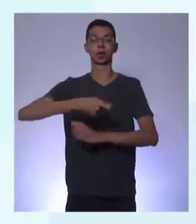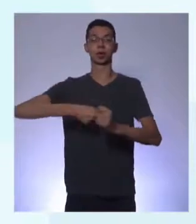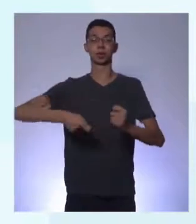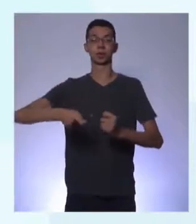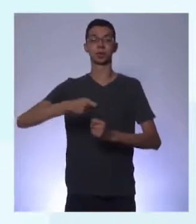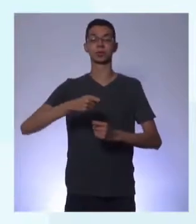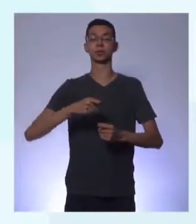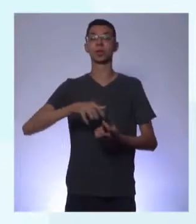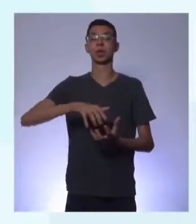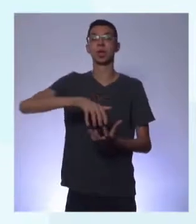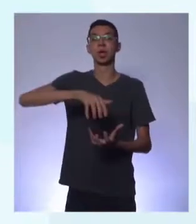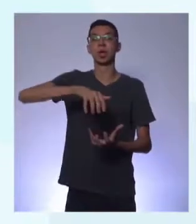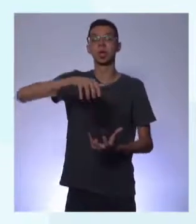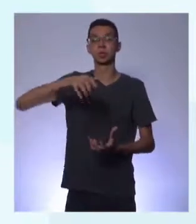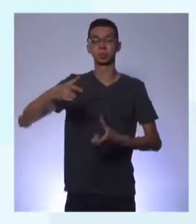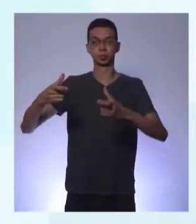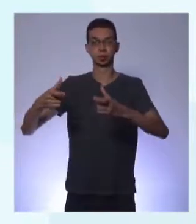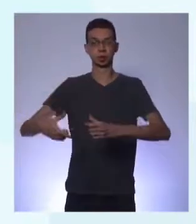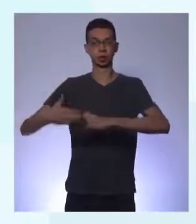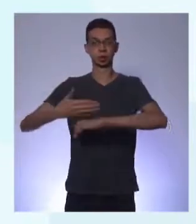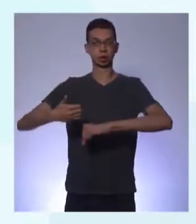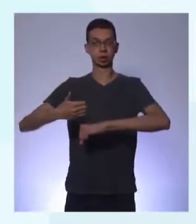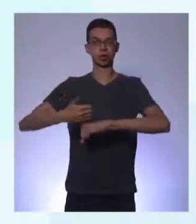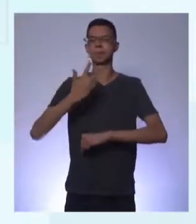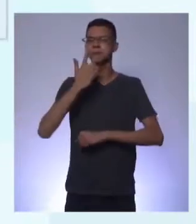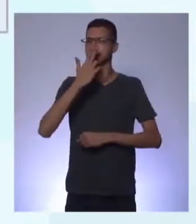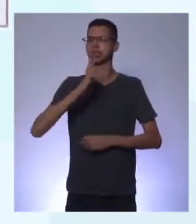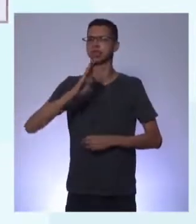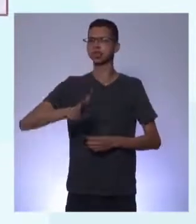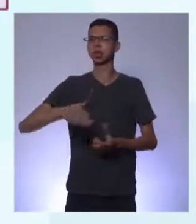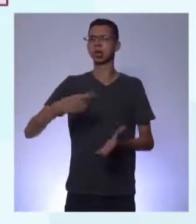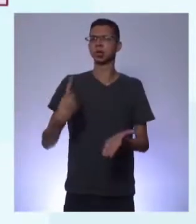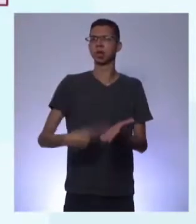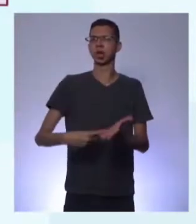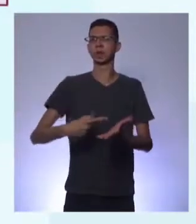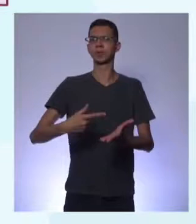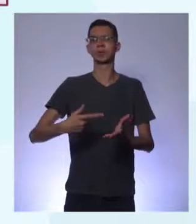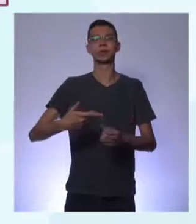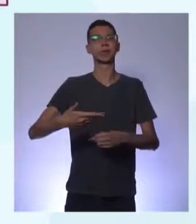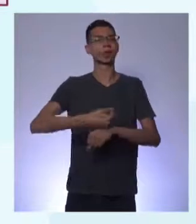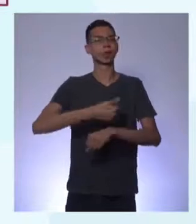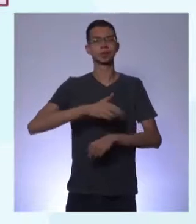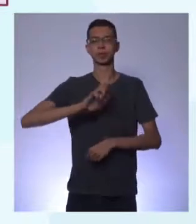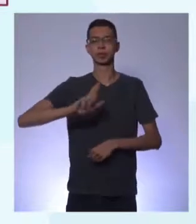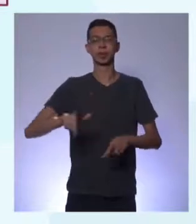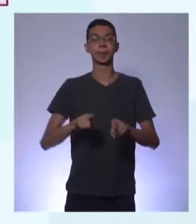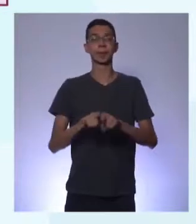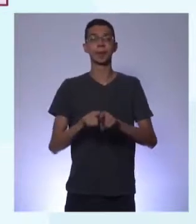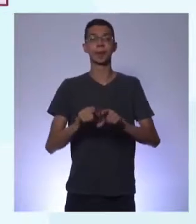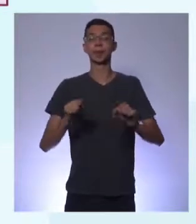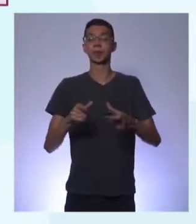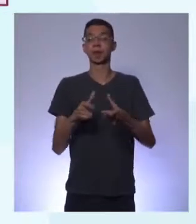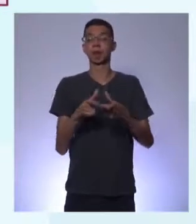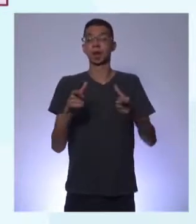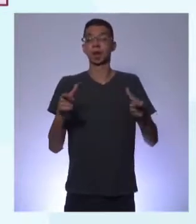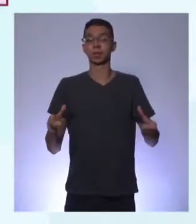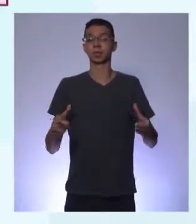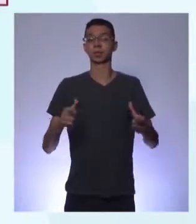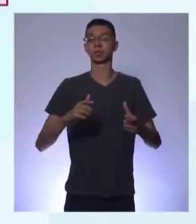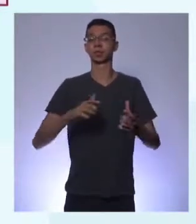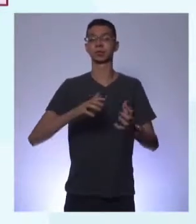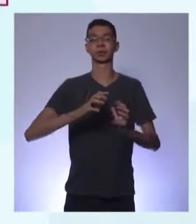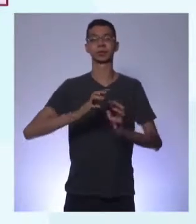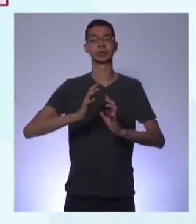colônia. Parece que está combinado isso daí, né? Mas não. Expansão das rebeliões